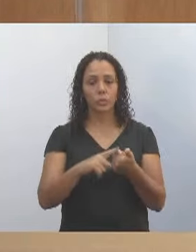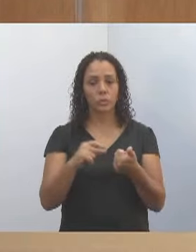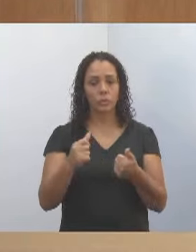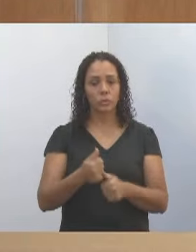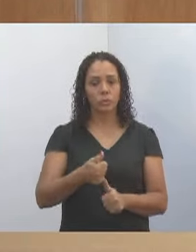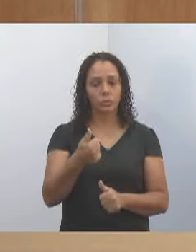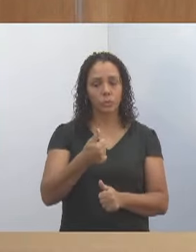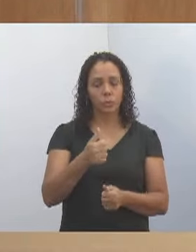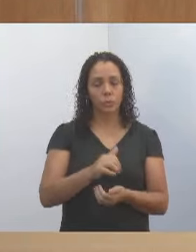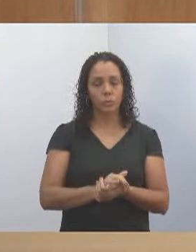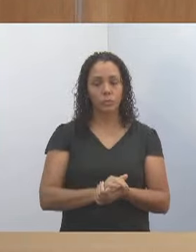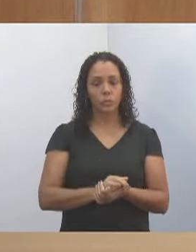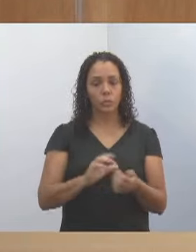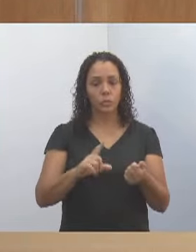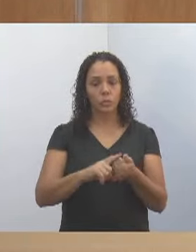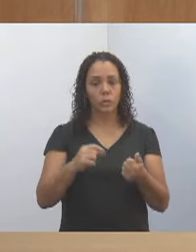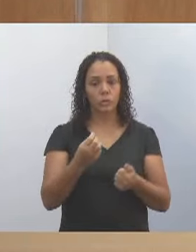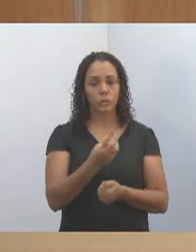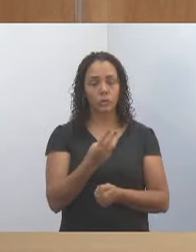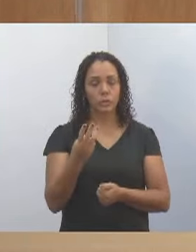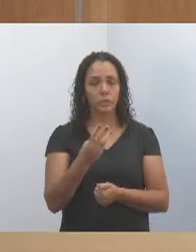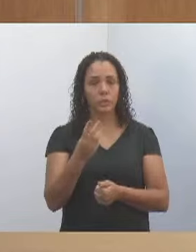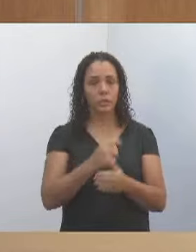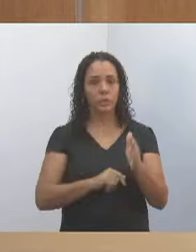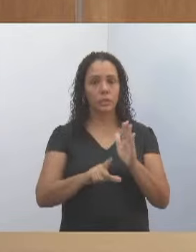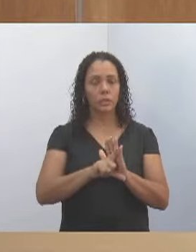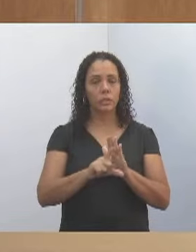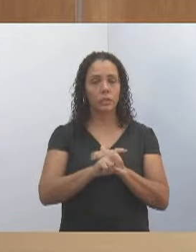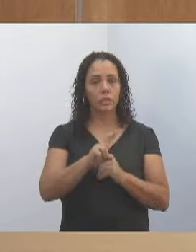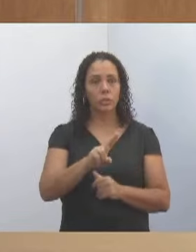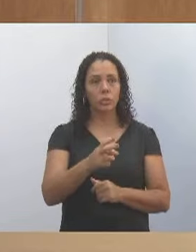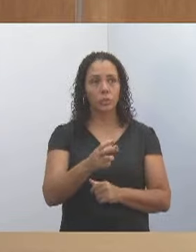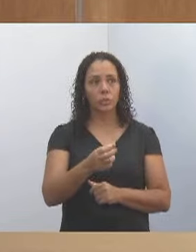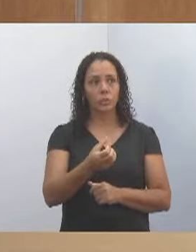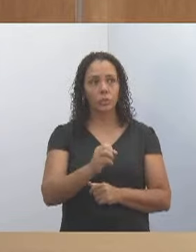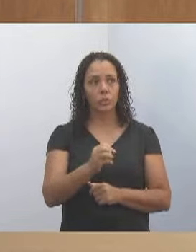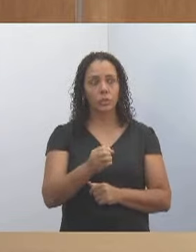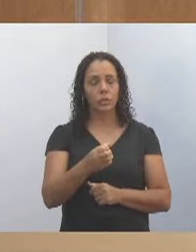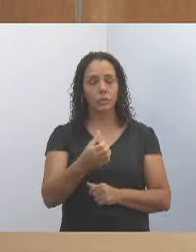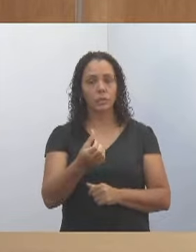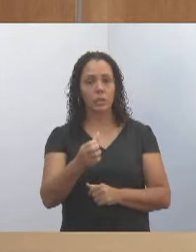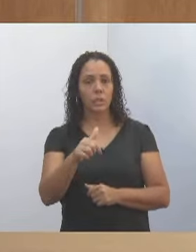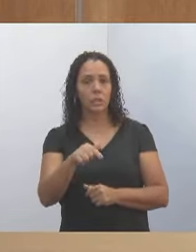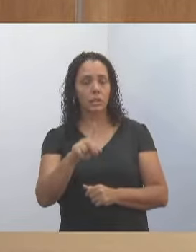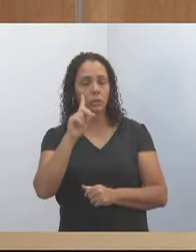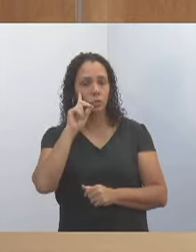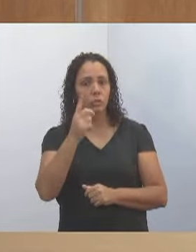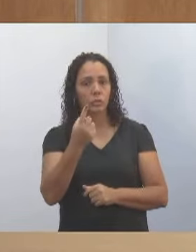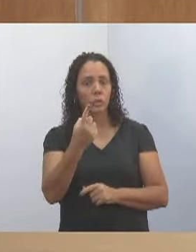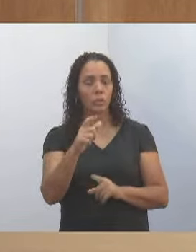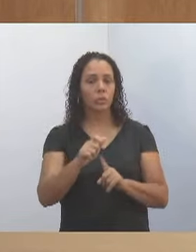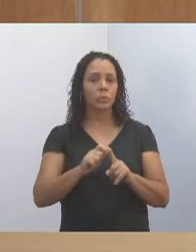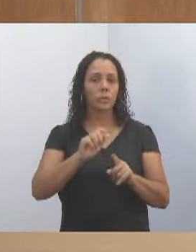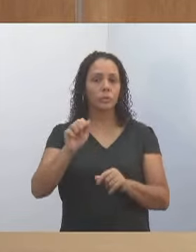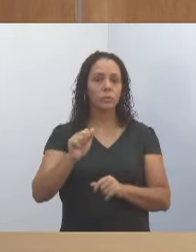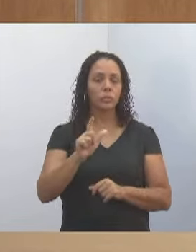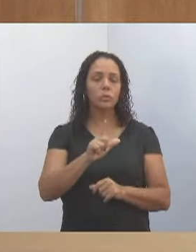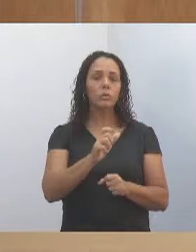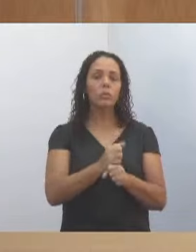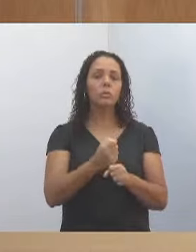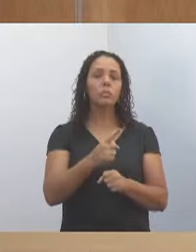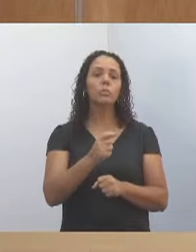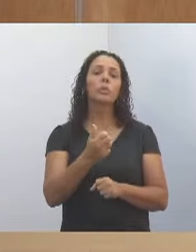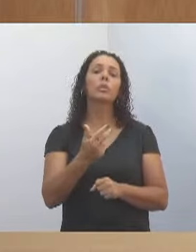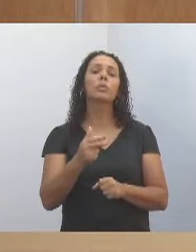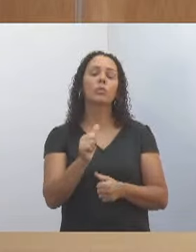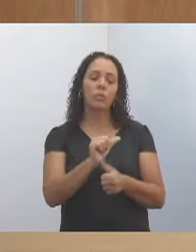1º, o artigo 33 da lei 5.867, de 1 de julho de 2014, passa a